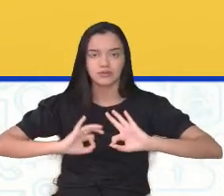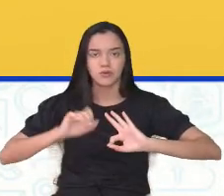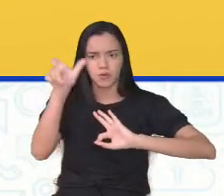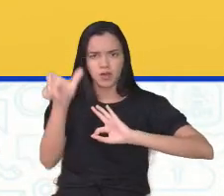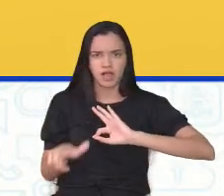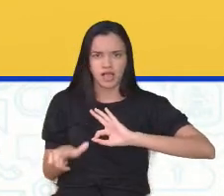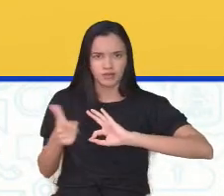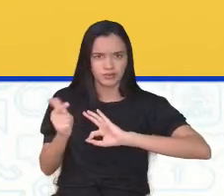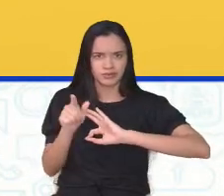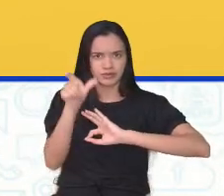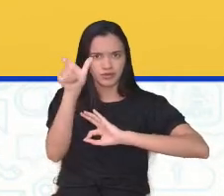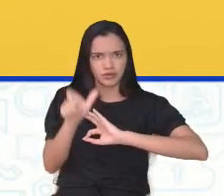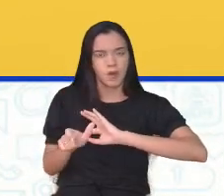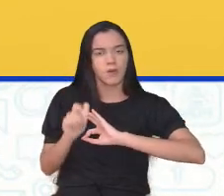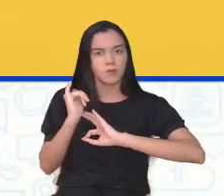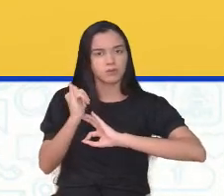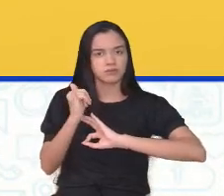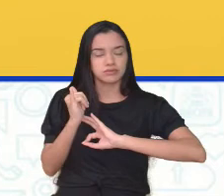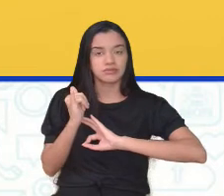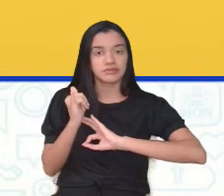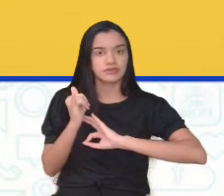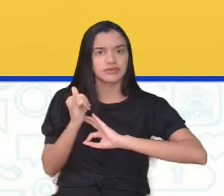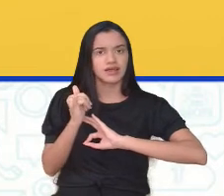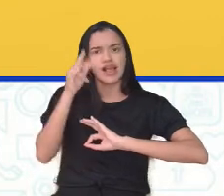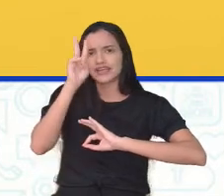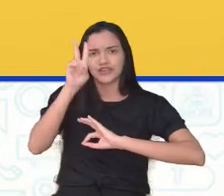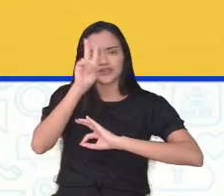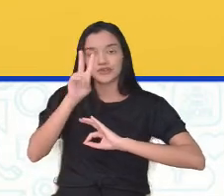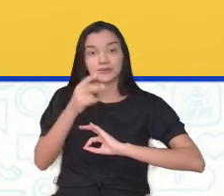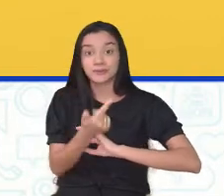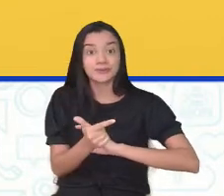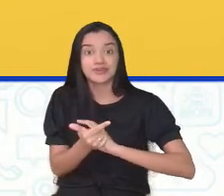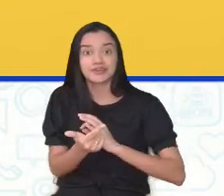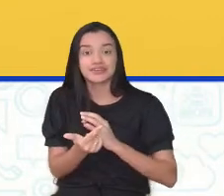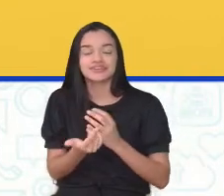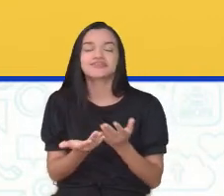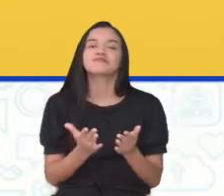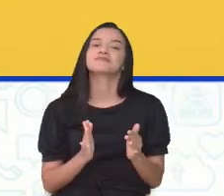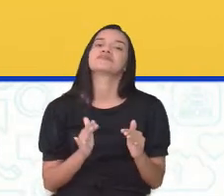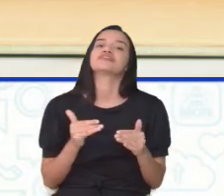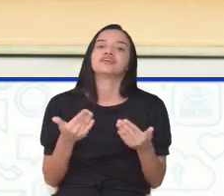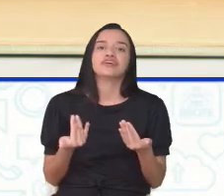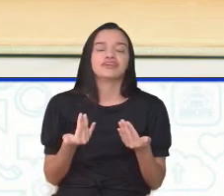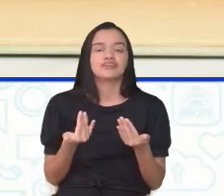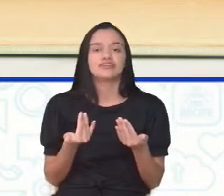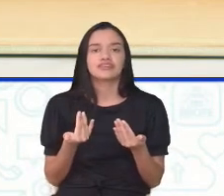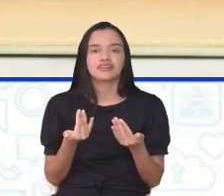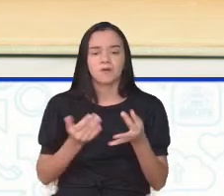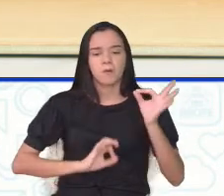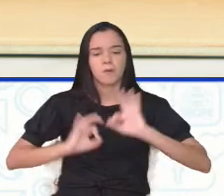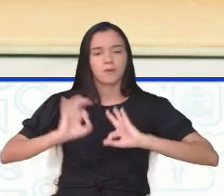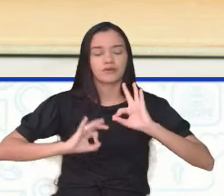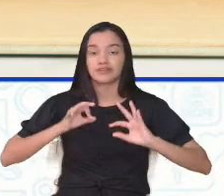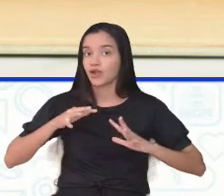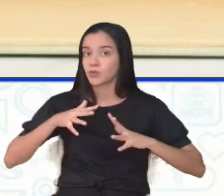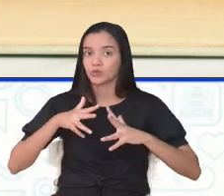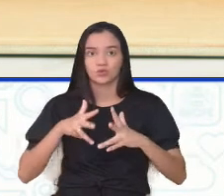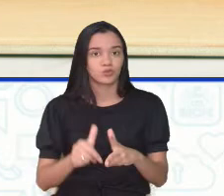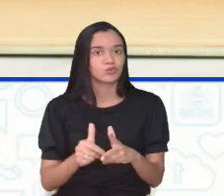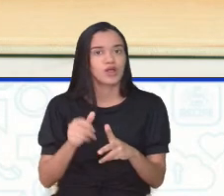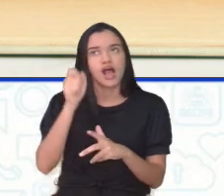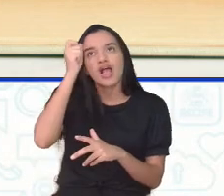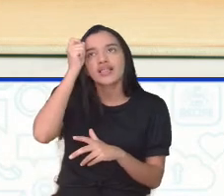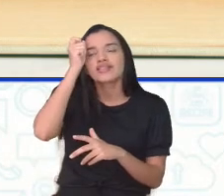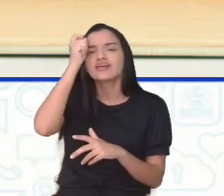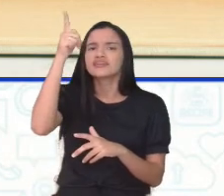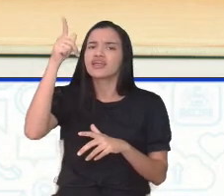pode ser que talvez nem houvesse história, né? Porque quem ia contar, né? Então, ele organiza tudo, tá? Das